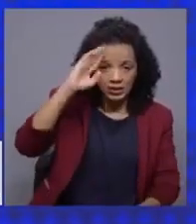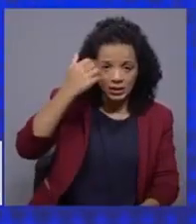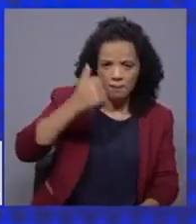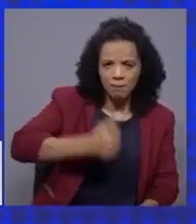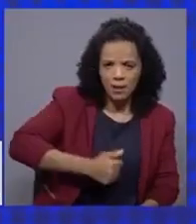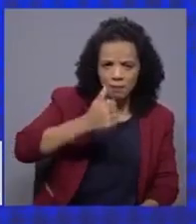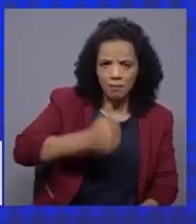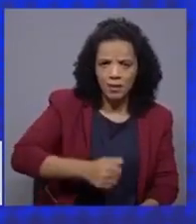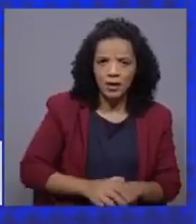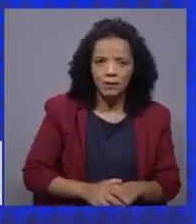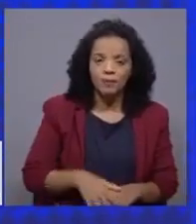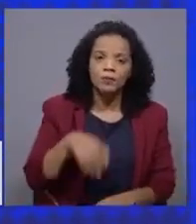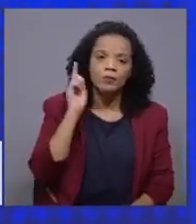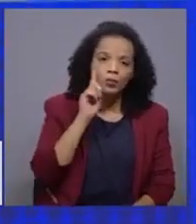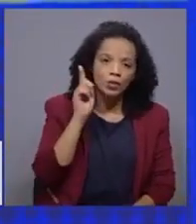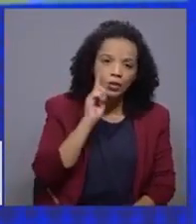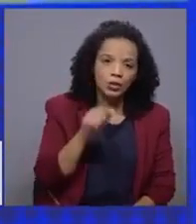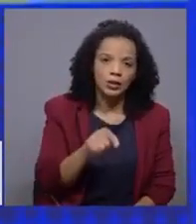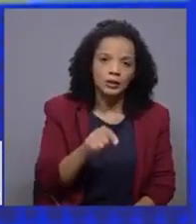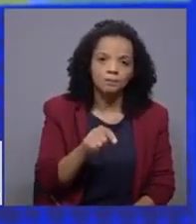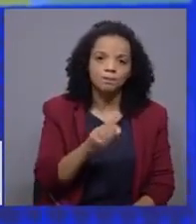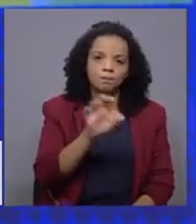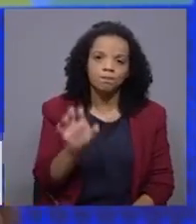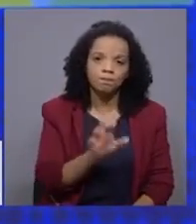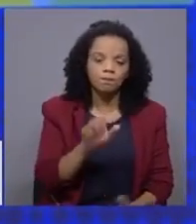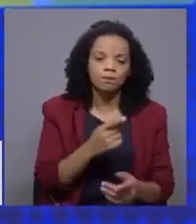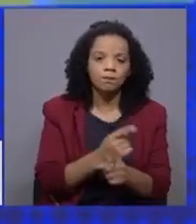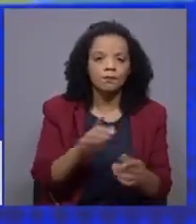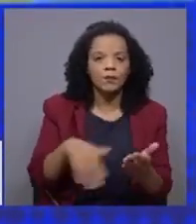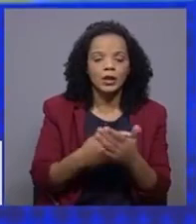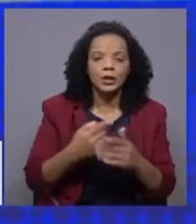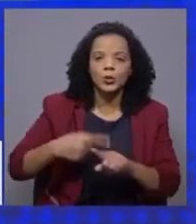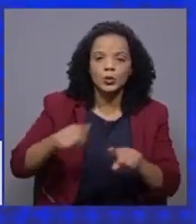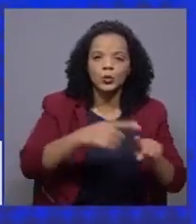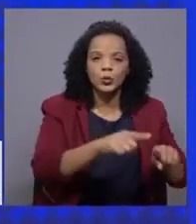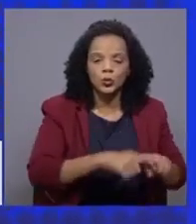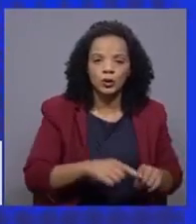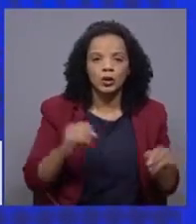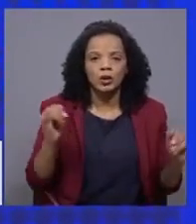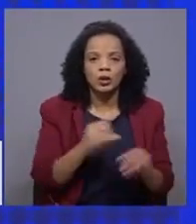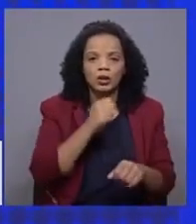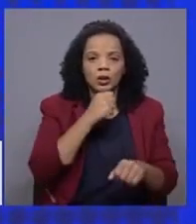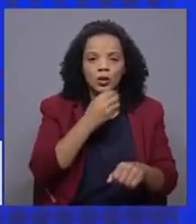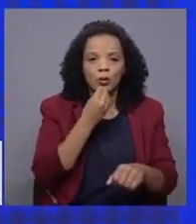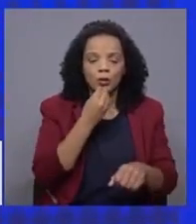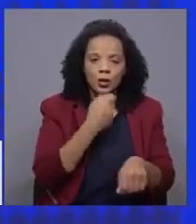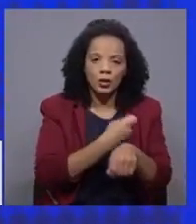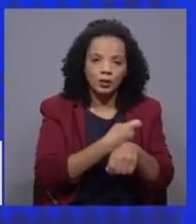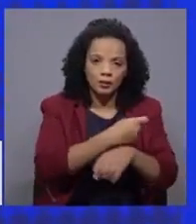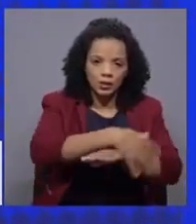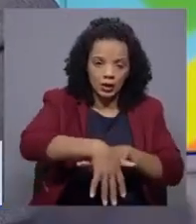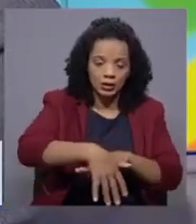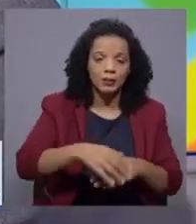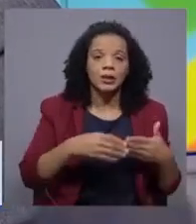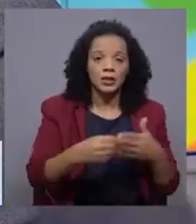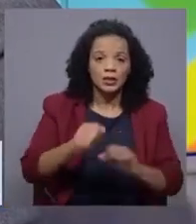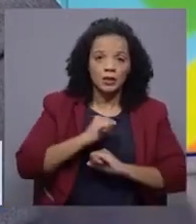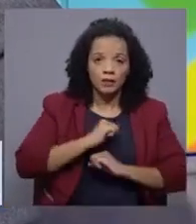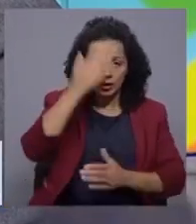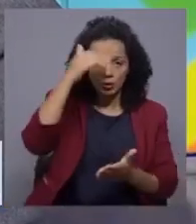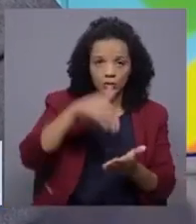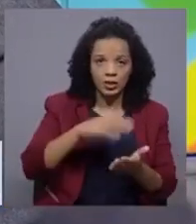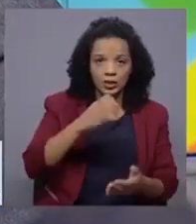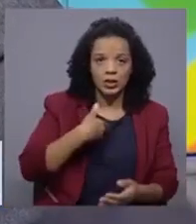bem que é importante haver este tipo de regimes para diversificar a dieta mediterrânea. Sobre a sua liderança e sobre o